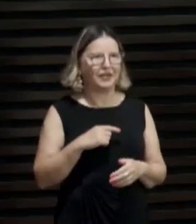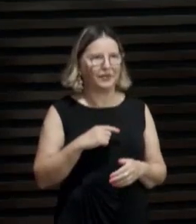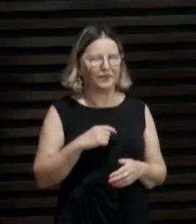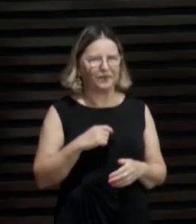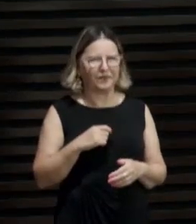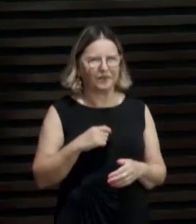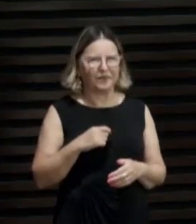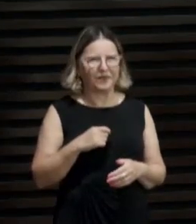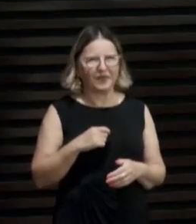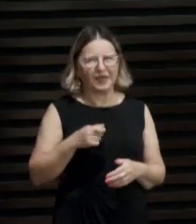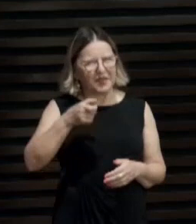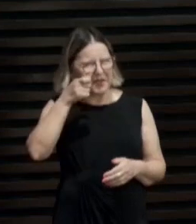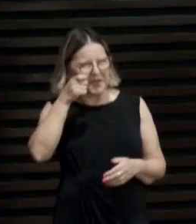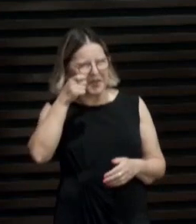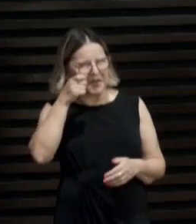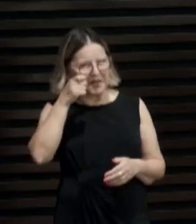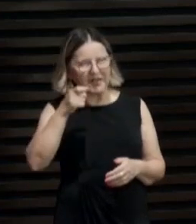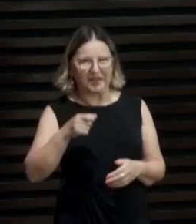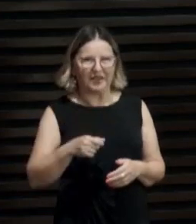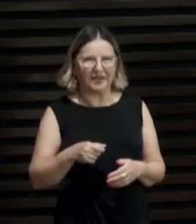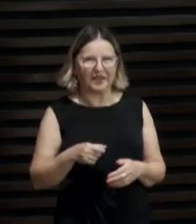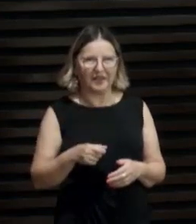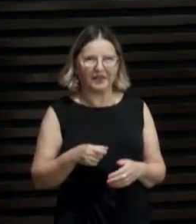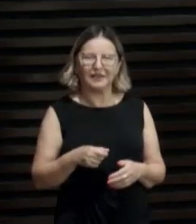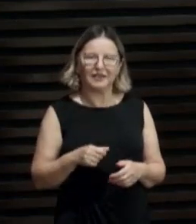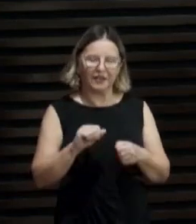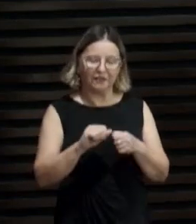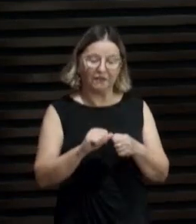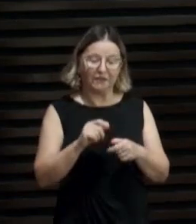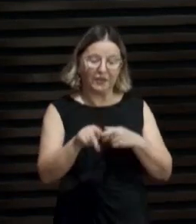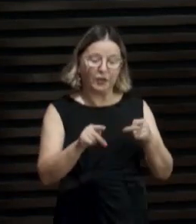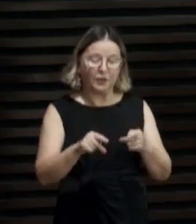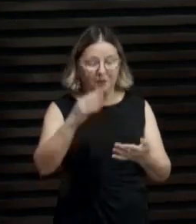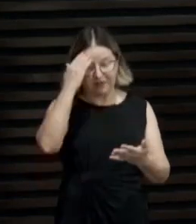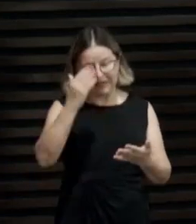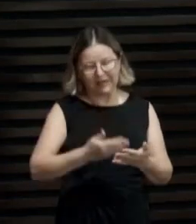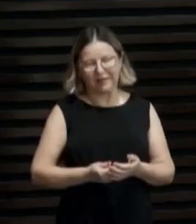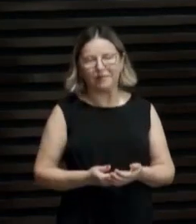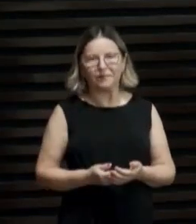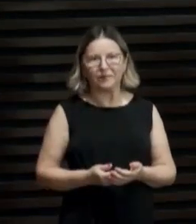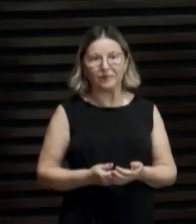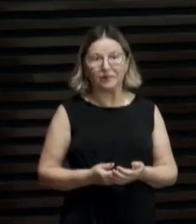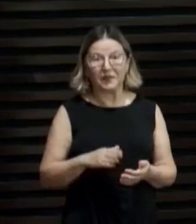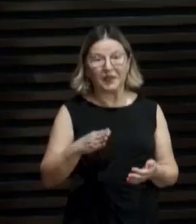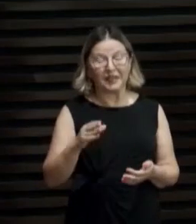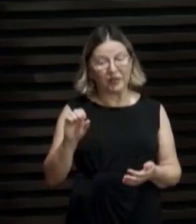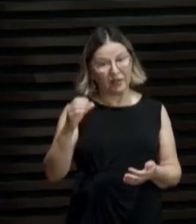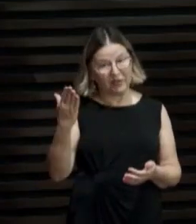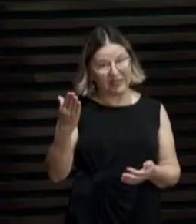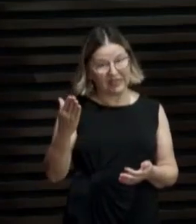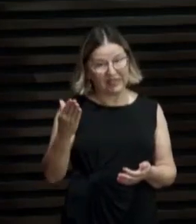ciência, porque ela tem uma prerrogativa de ser uma coisa exata. Então nós vemos um grande engano em nossos